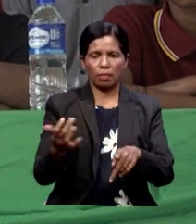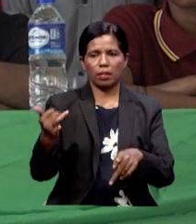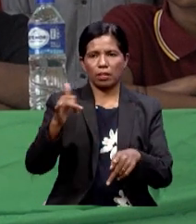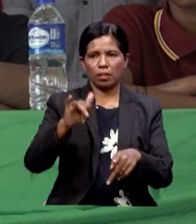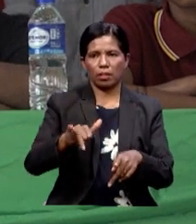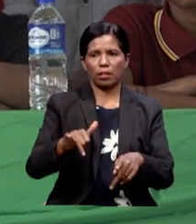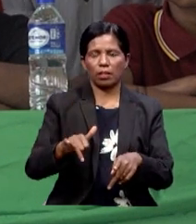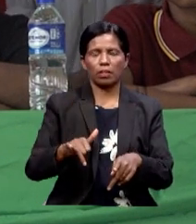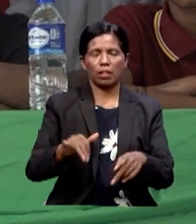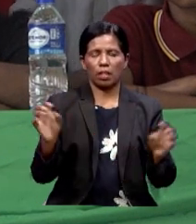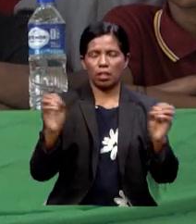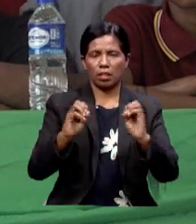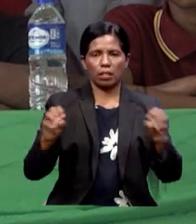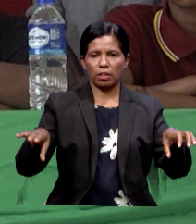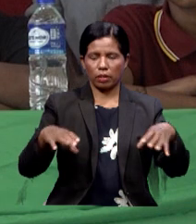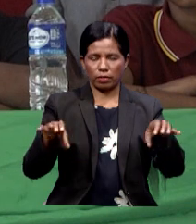desemprego